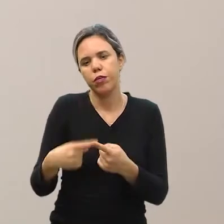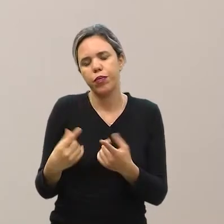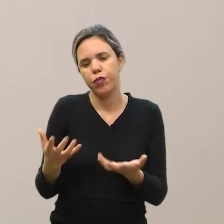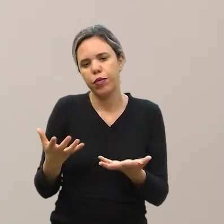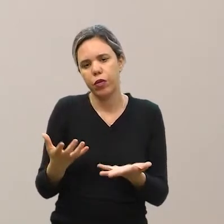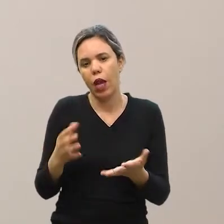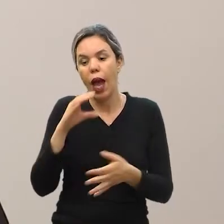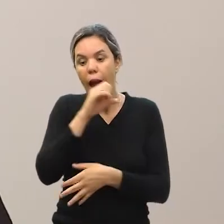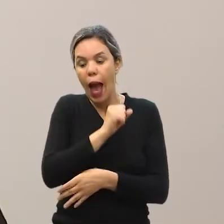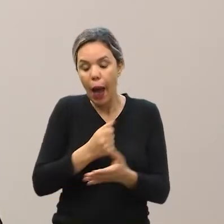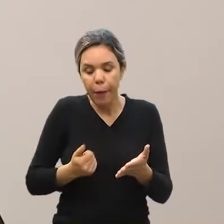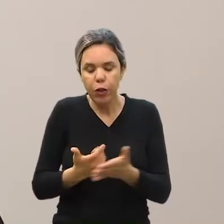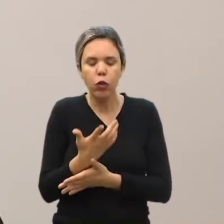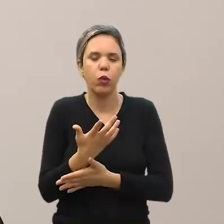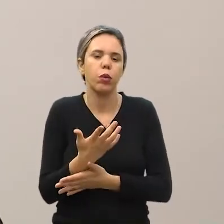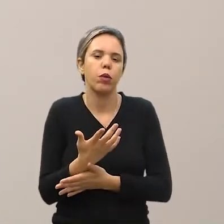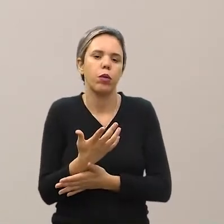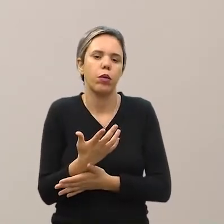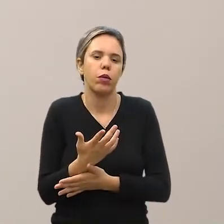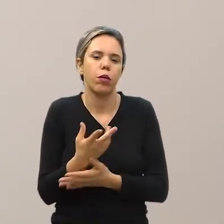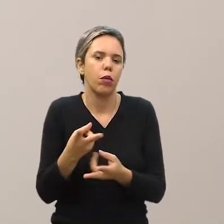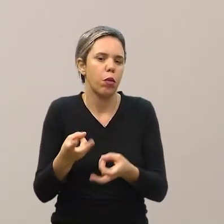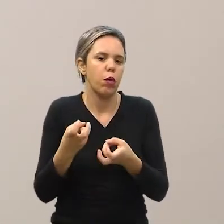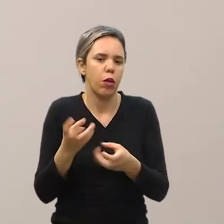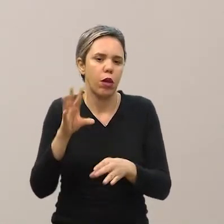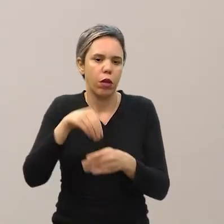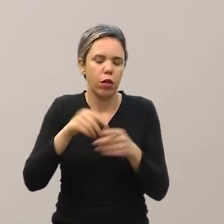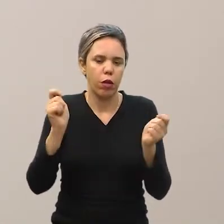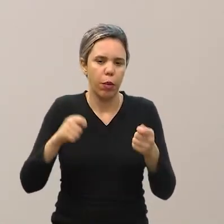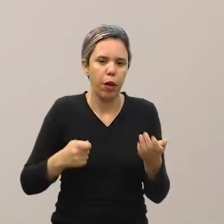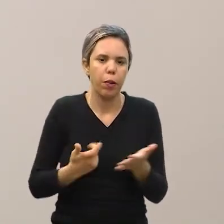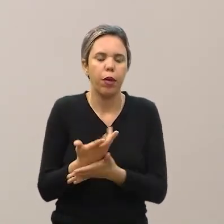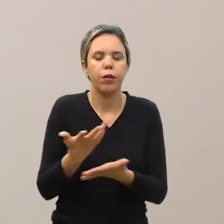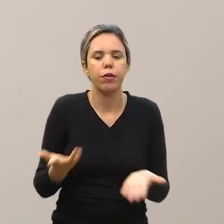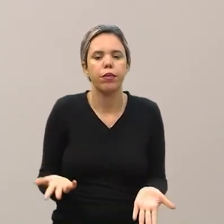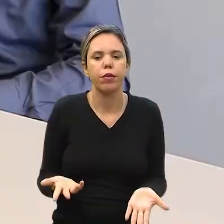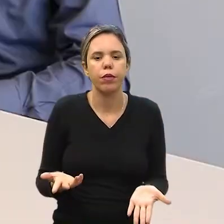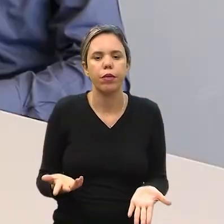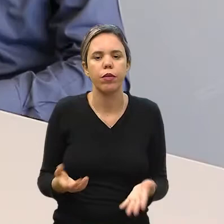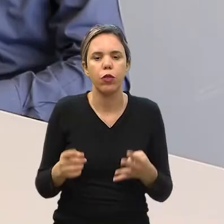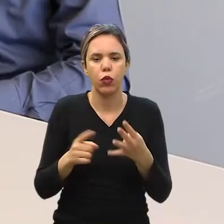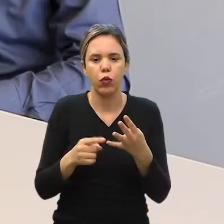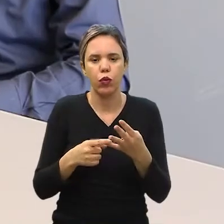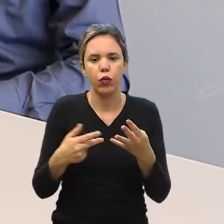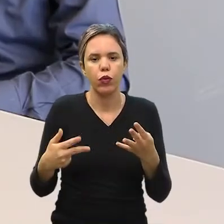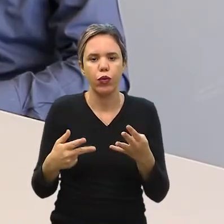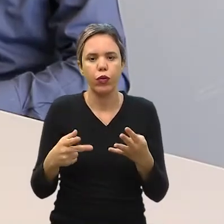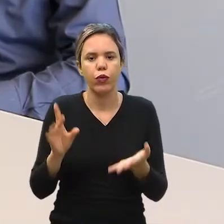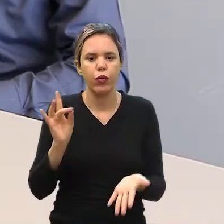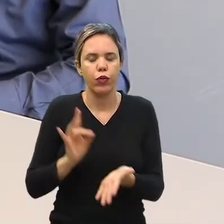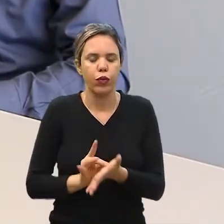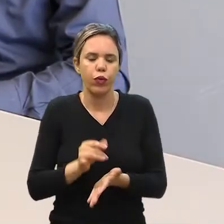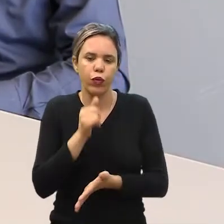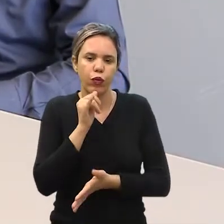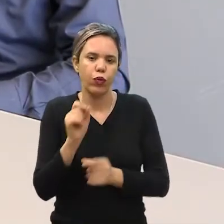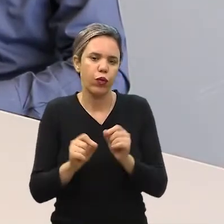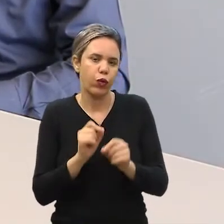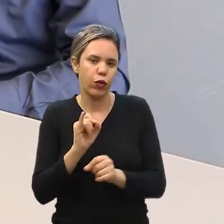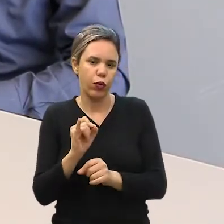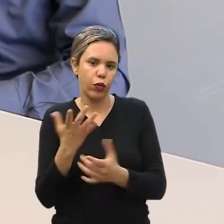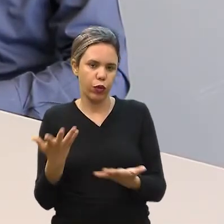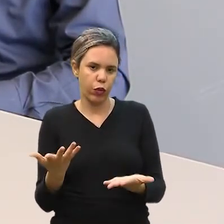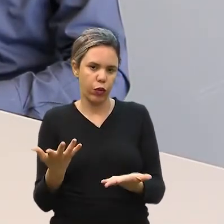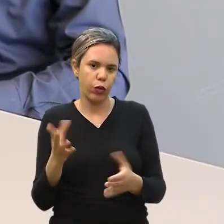quer aquilo rápido, mas não mensura se cabe dentro do orçamento. E o quarto passo, né, que é efetivamente, se